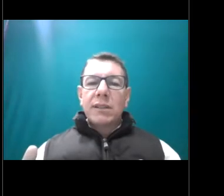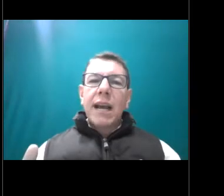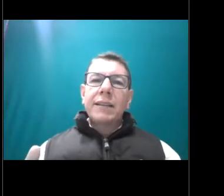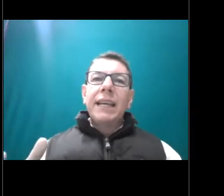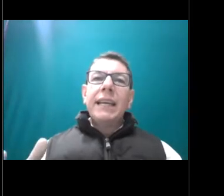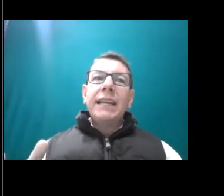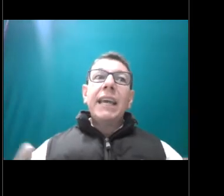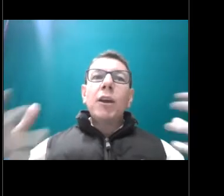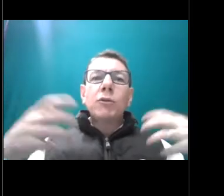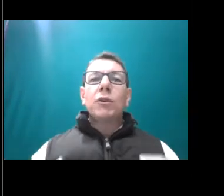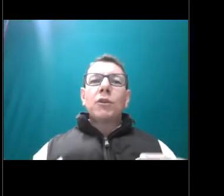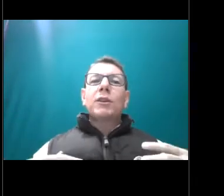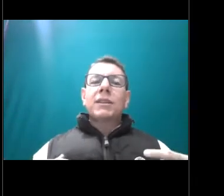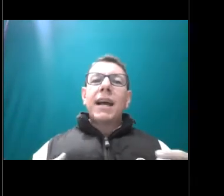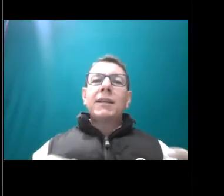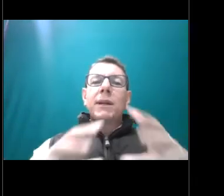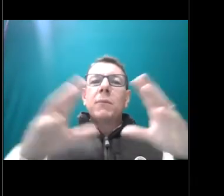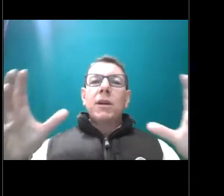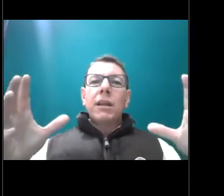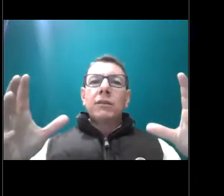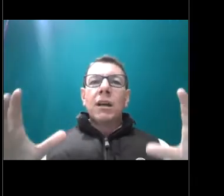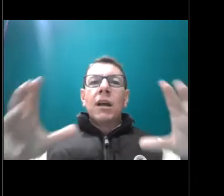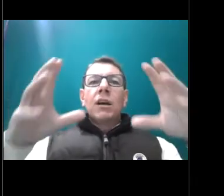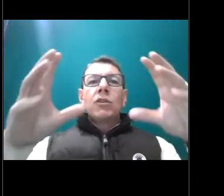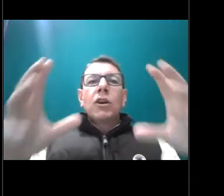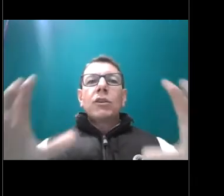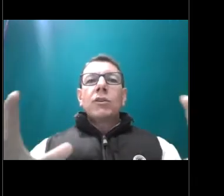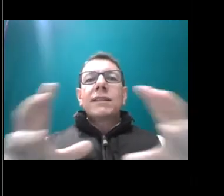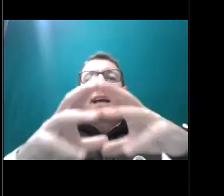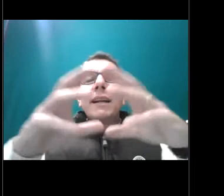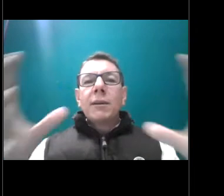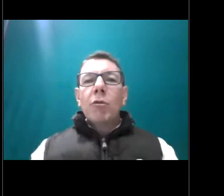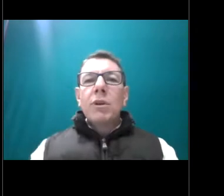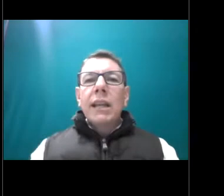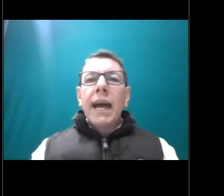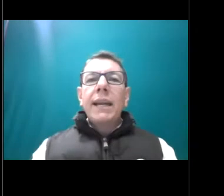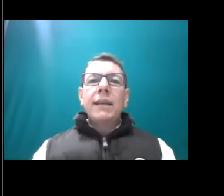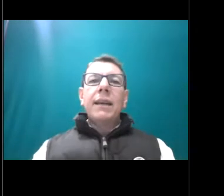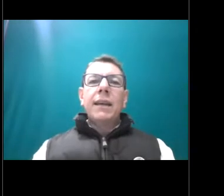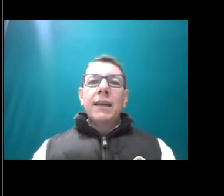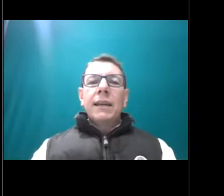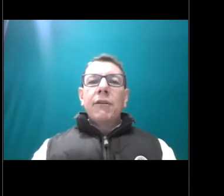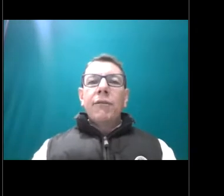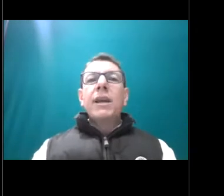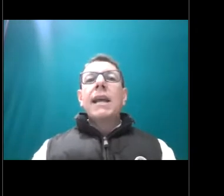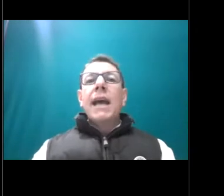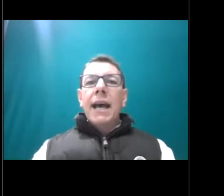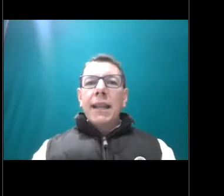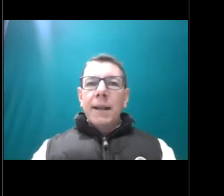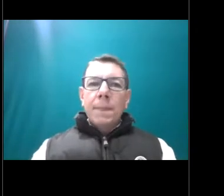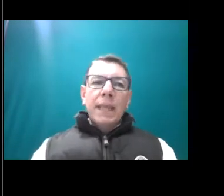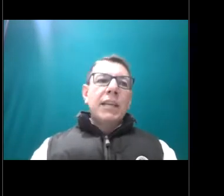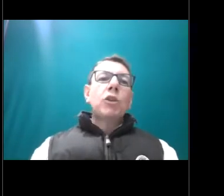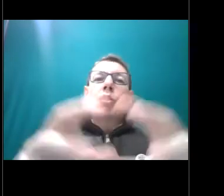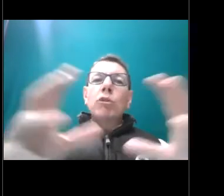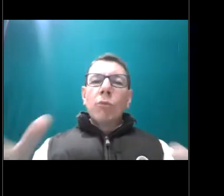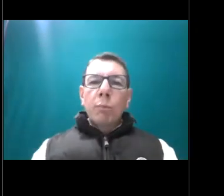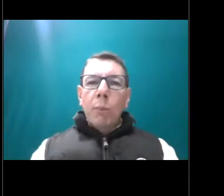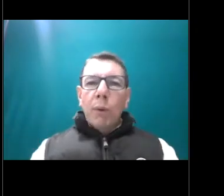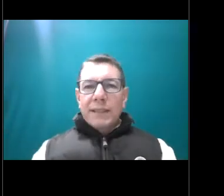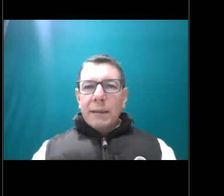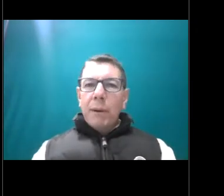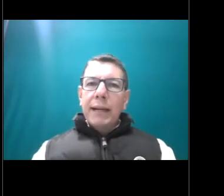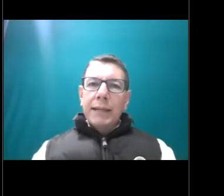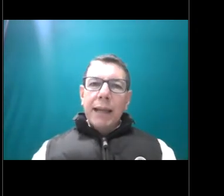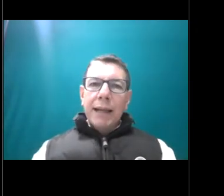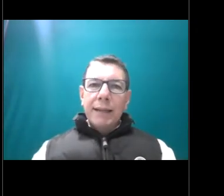do Dr. Salles, né? E nem eu sou o Dr. Salles, pelo amor de Deus. O Dr. Salles é uma comunidade que foi criada, que todo